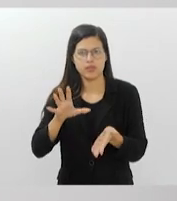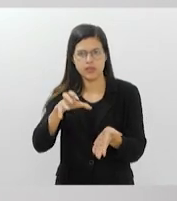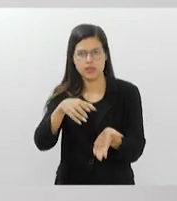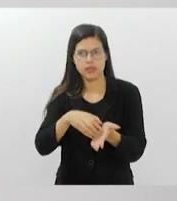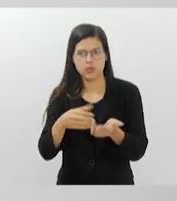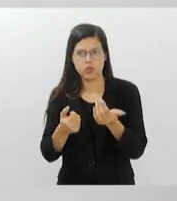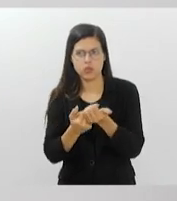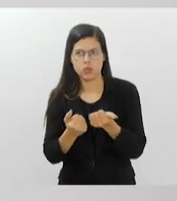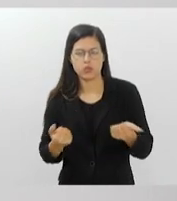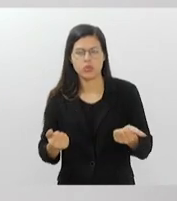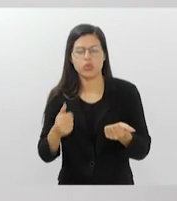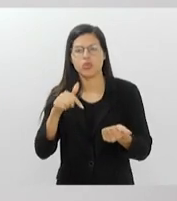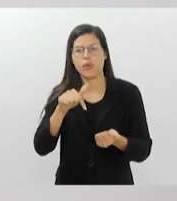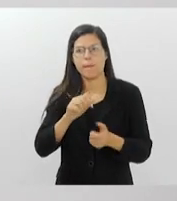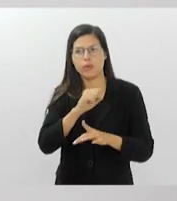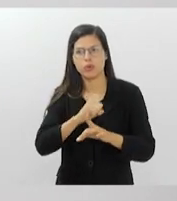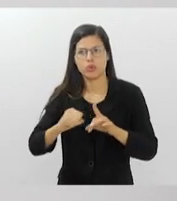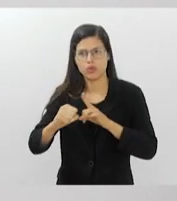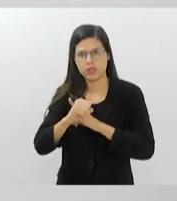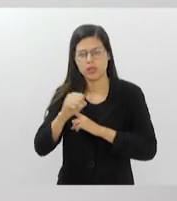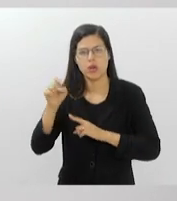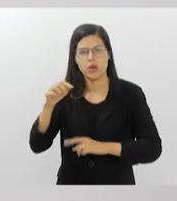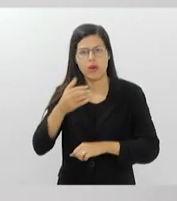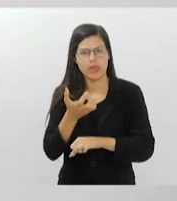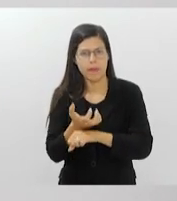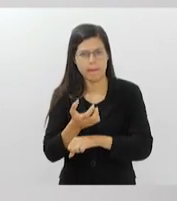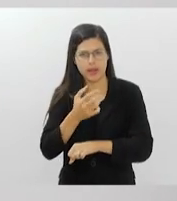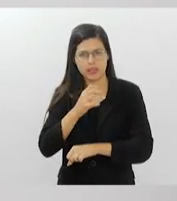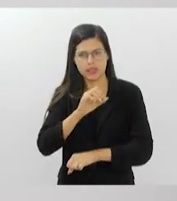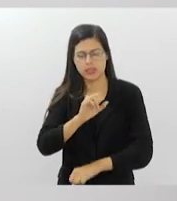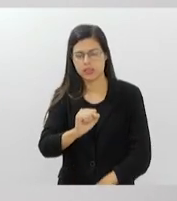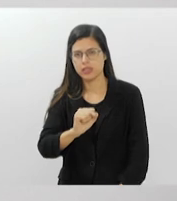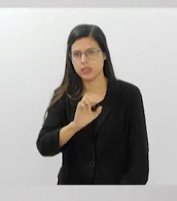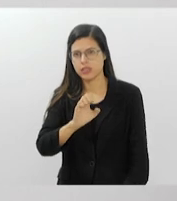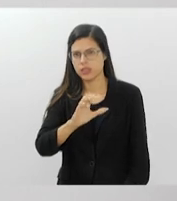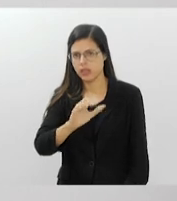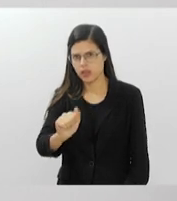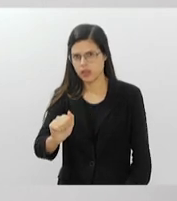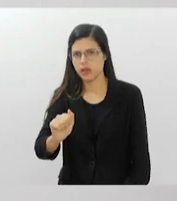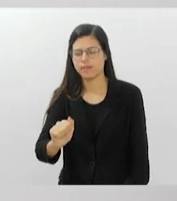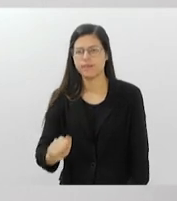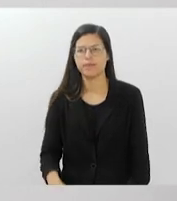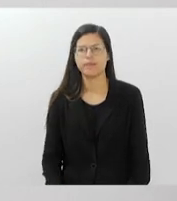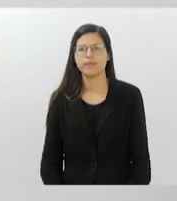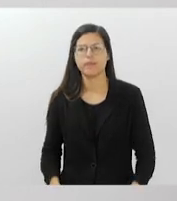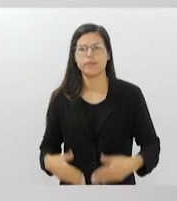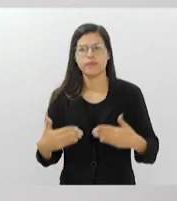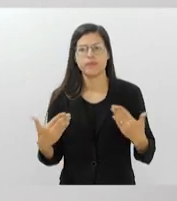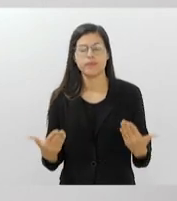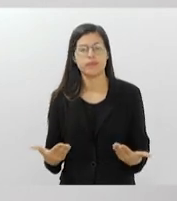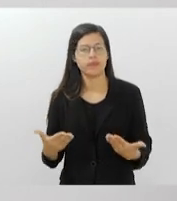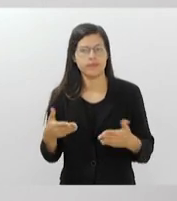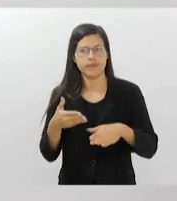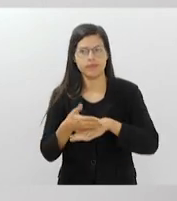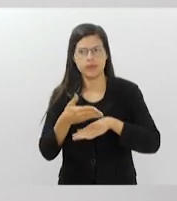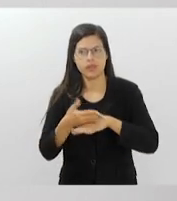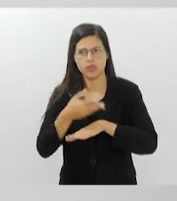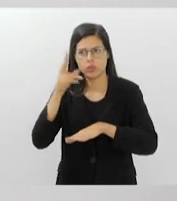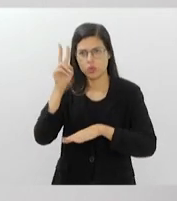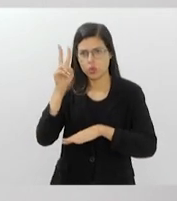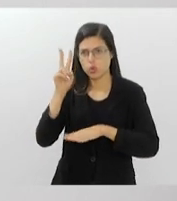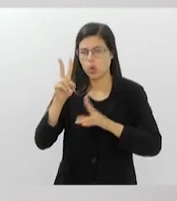mulheres Mato Alto Lá na praça seca e a assim participar né de toda essa história sobre